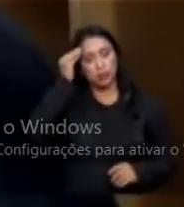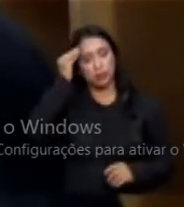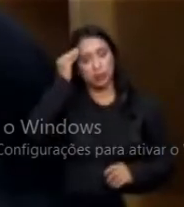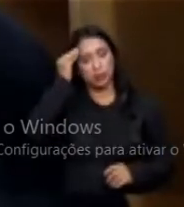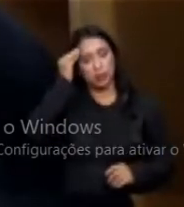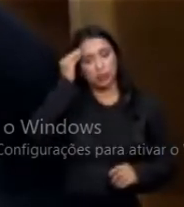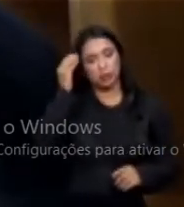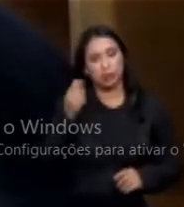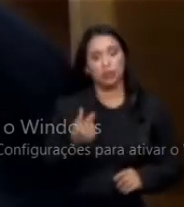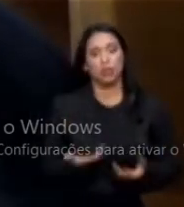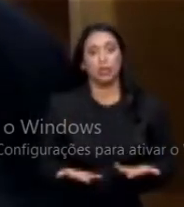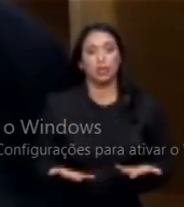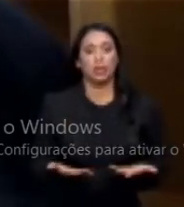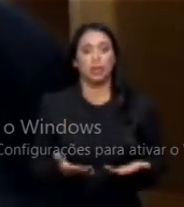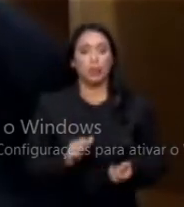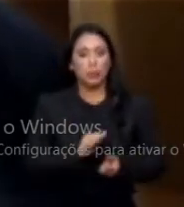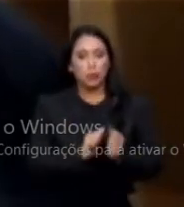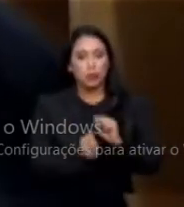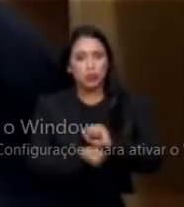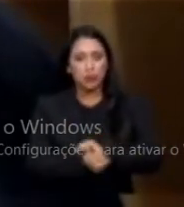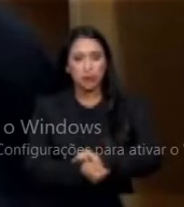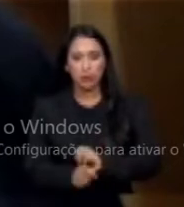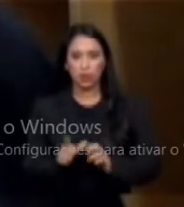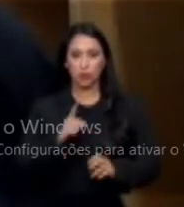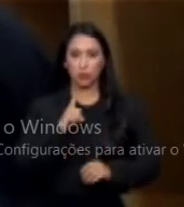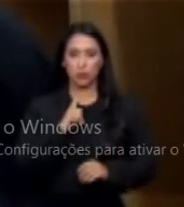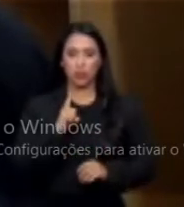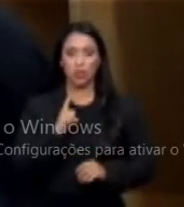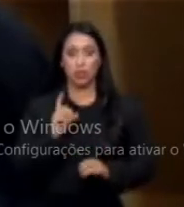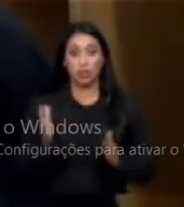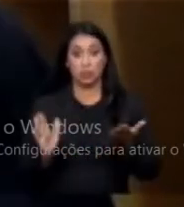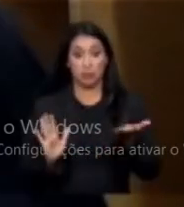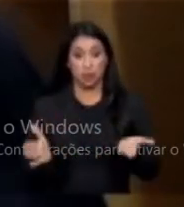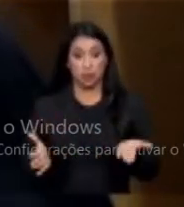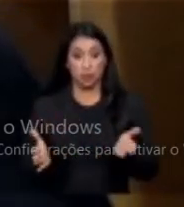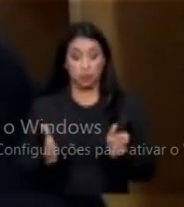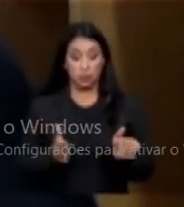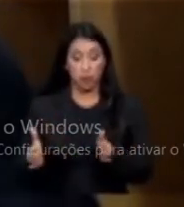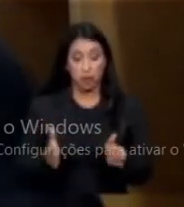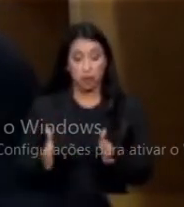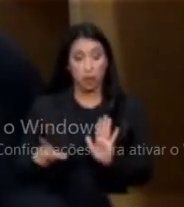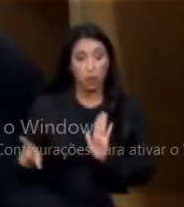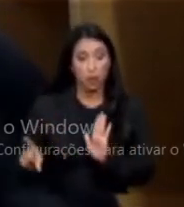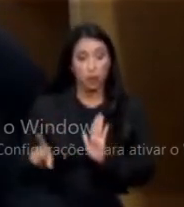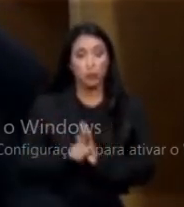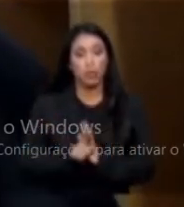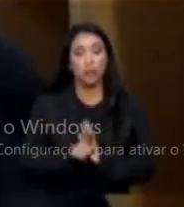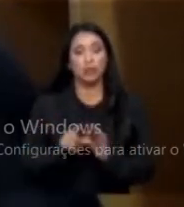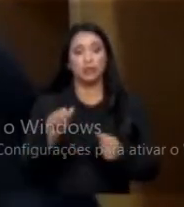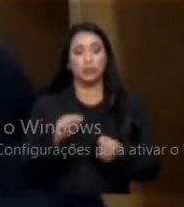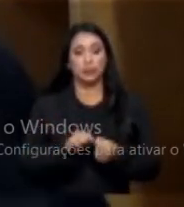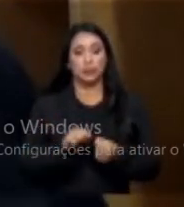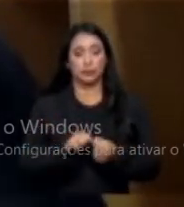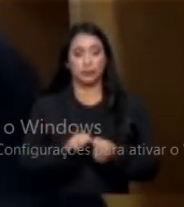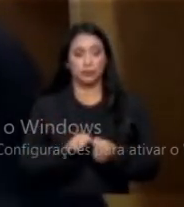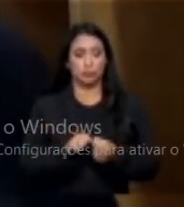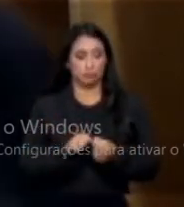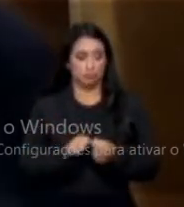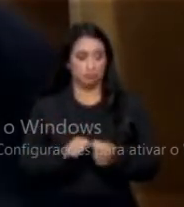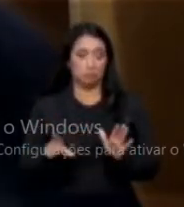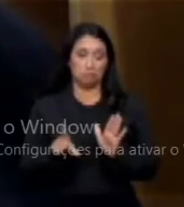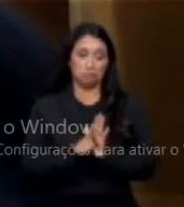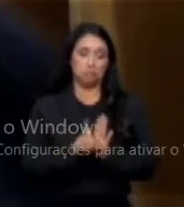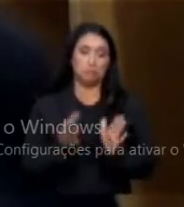o Supremo Tribunal criar uma disposição transitória em uma lei feita pelo legislador.